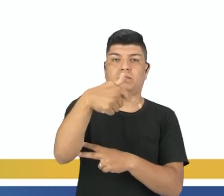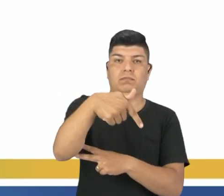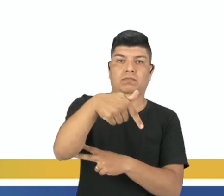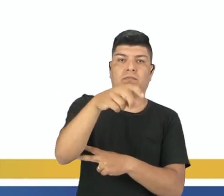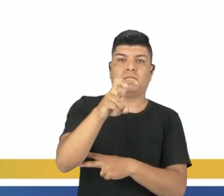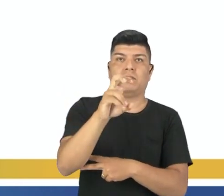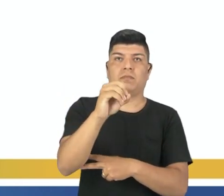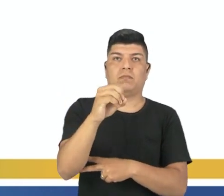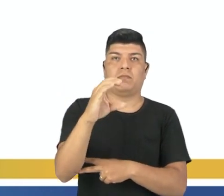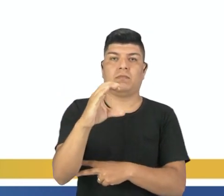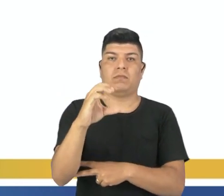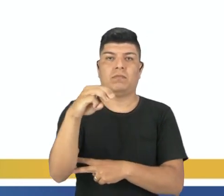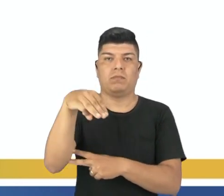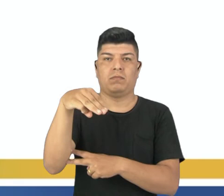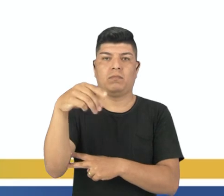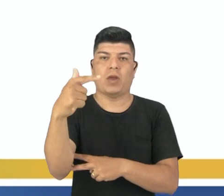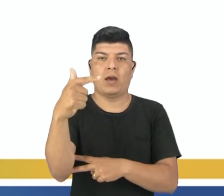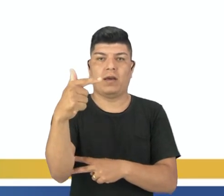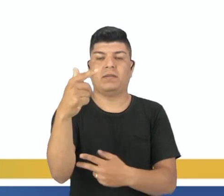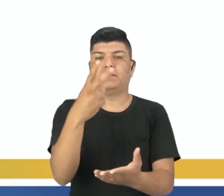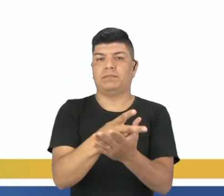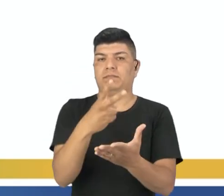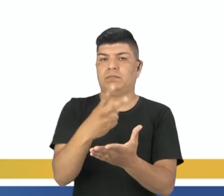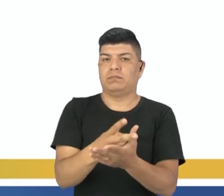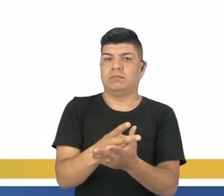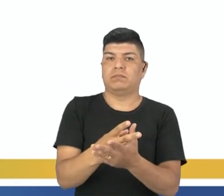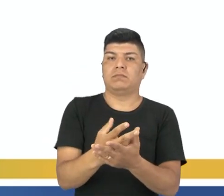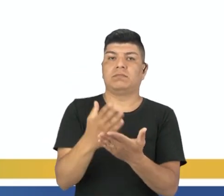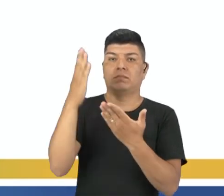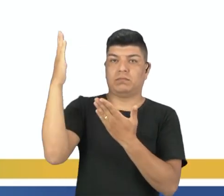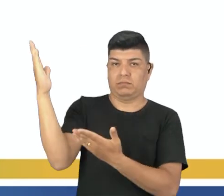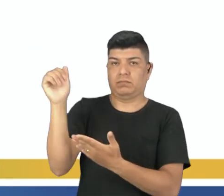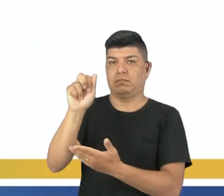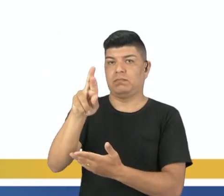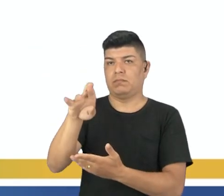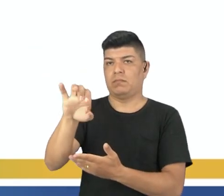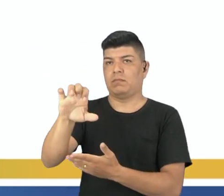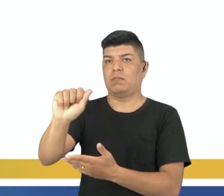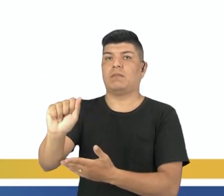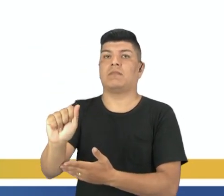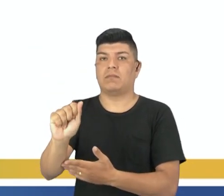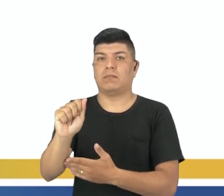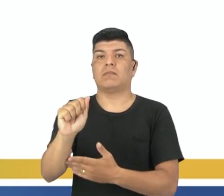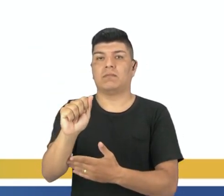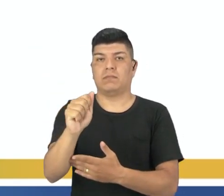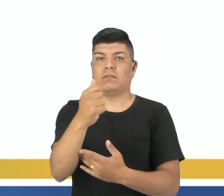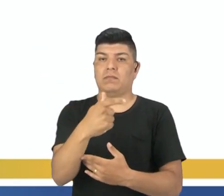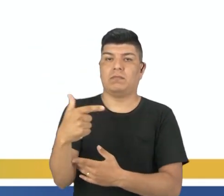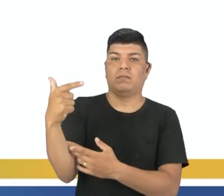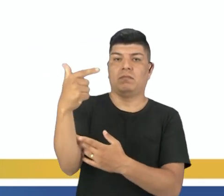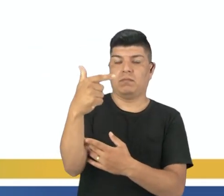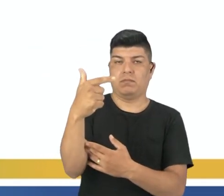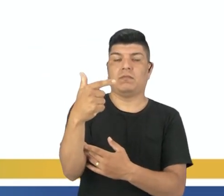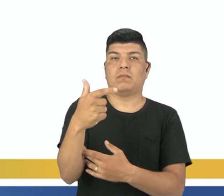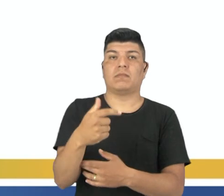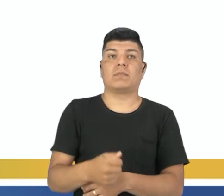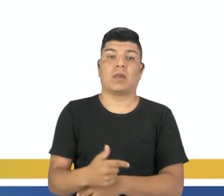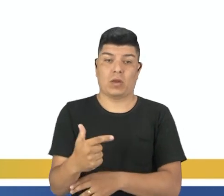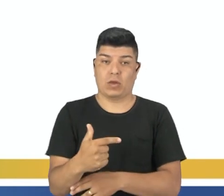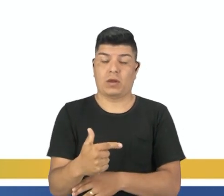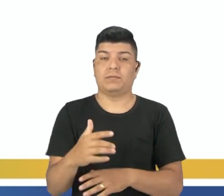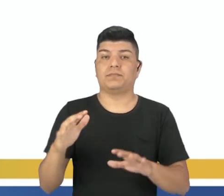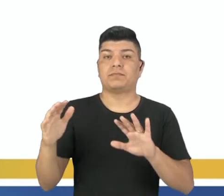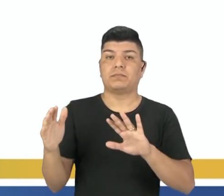750cm quadrados que toda vez que estamos falando de área temos que colocar a unidade de medida ao quadrado Área 2 os